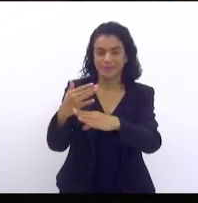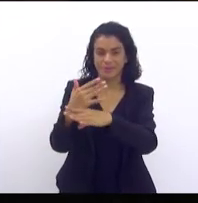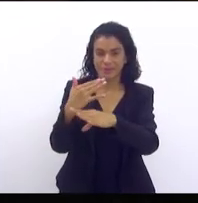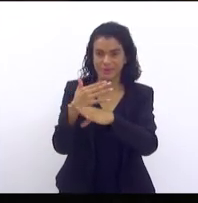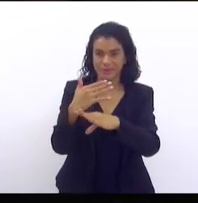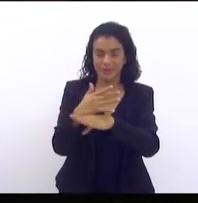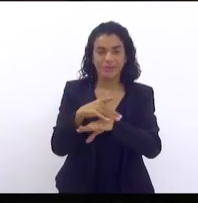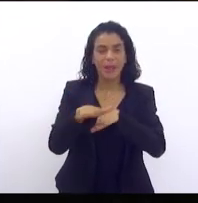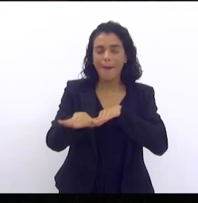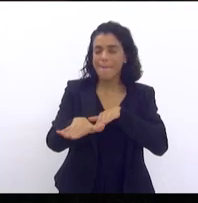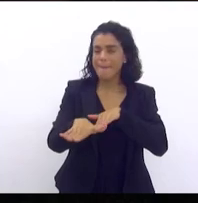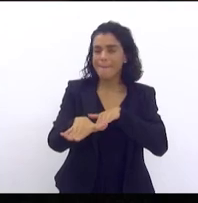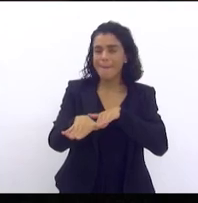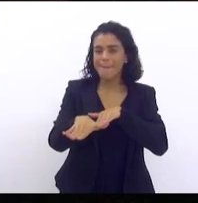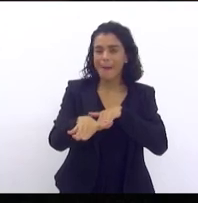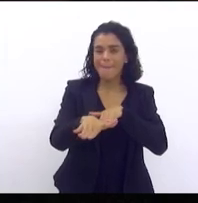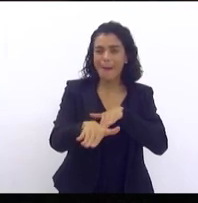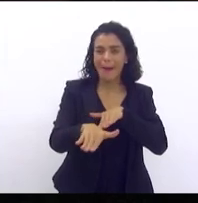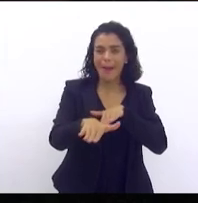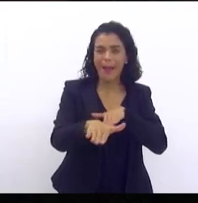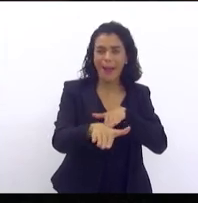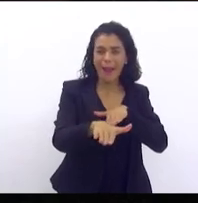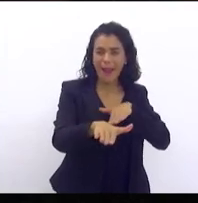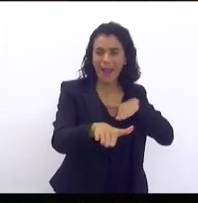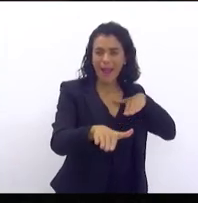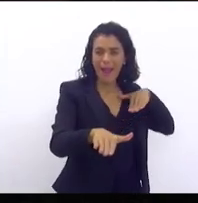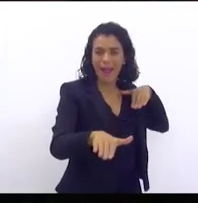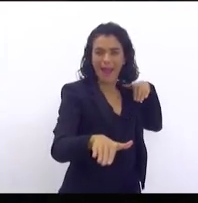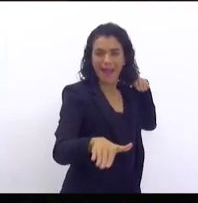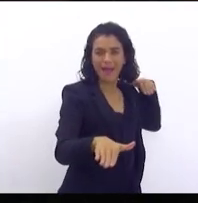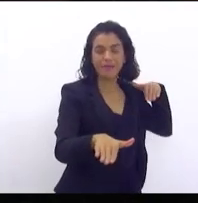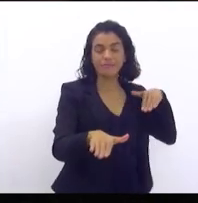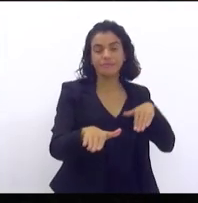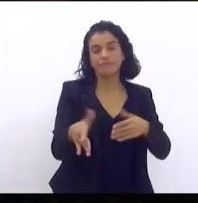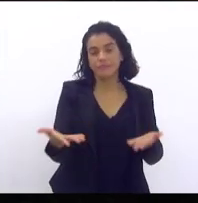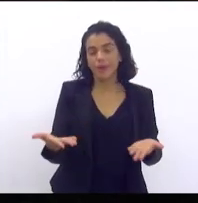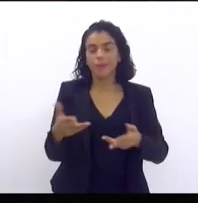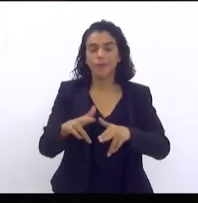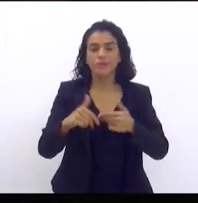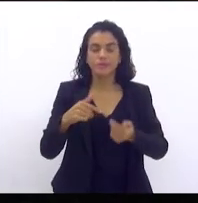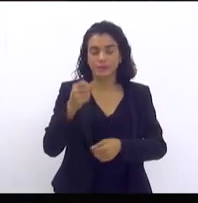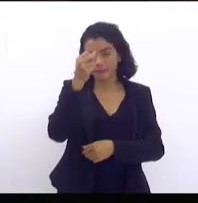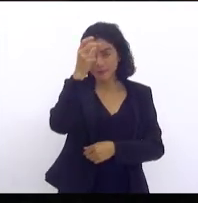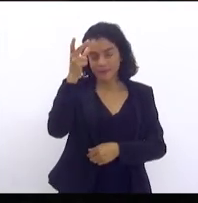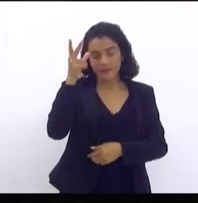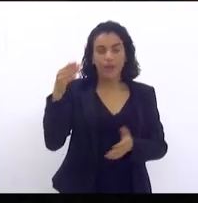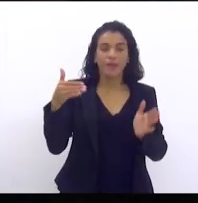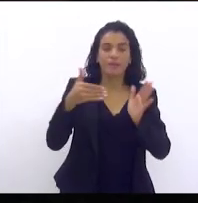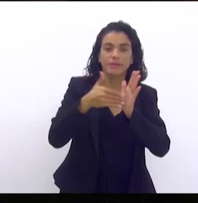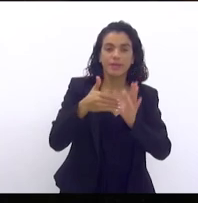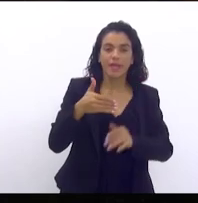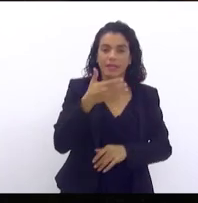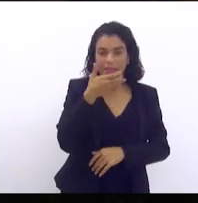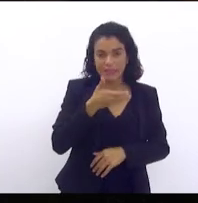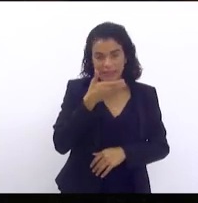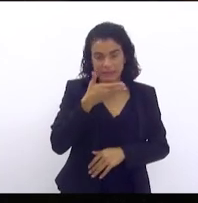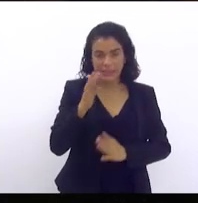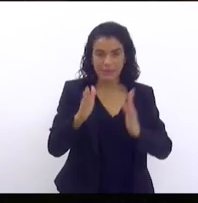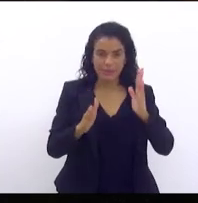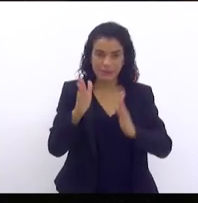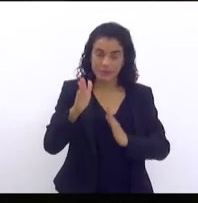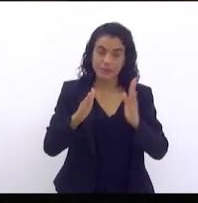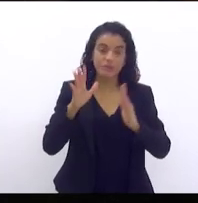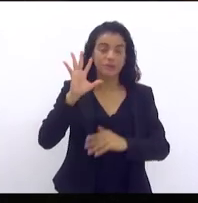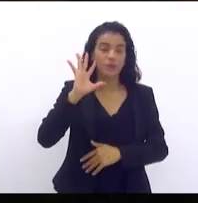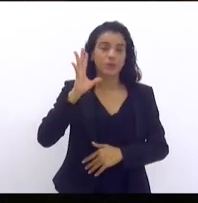profundamente congestionadas. É esperado que a Prefeitura, também até o final do ano,